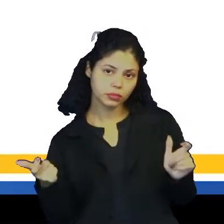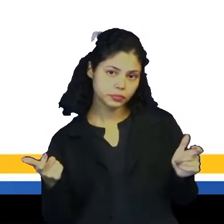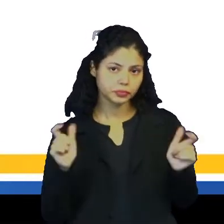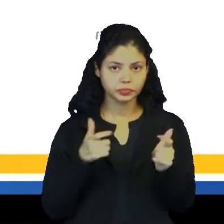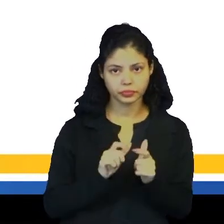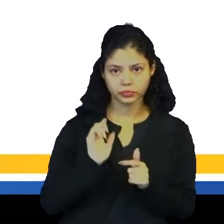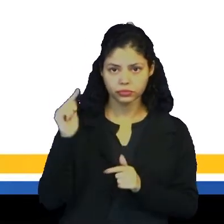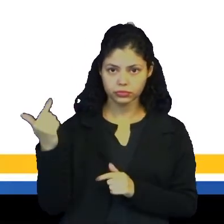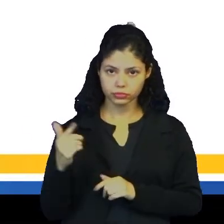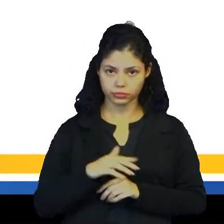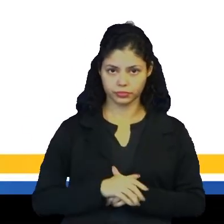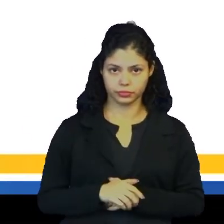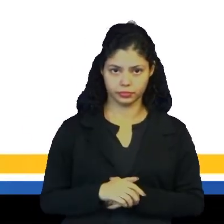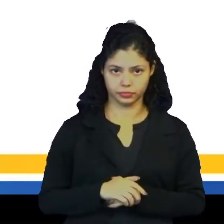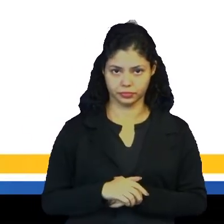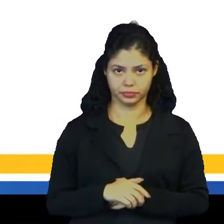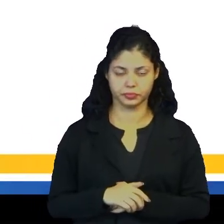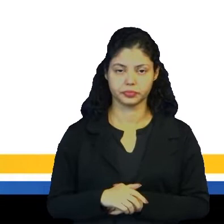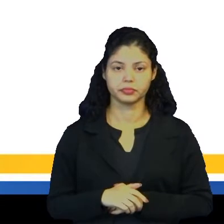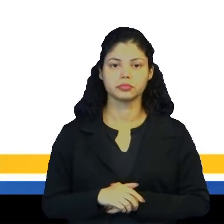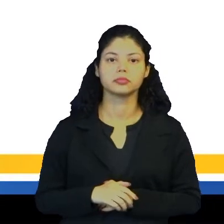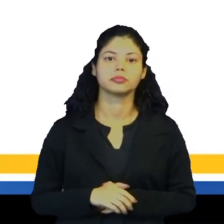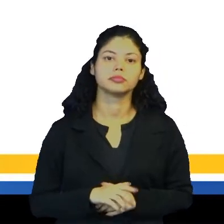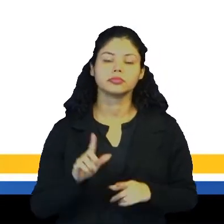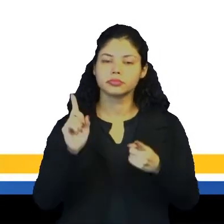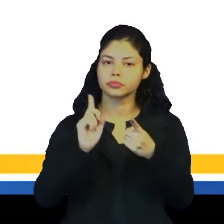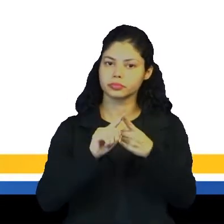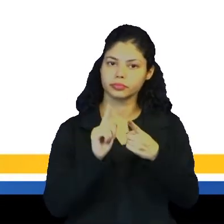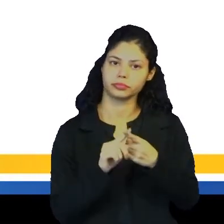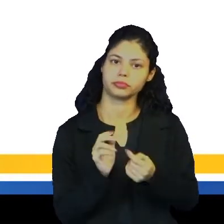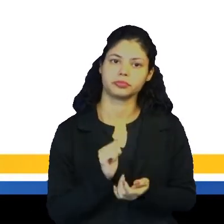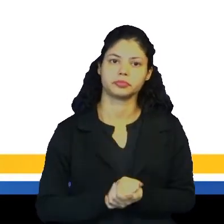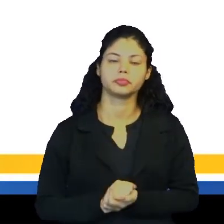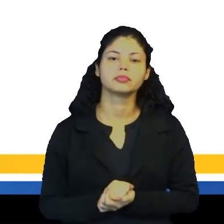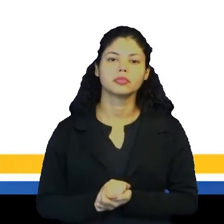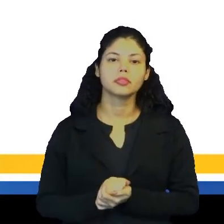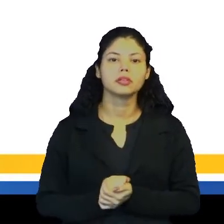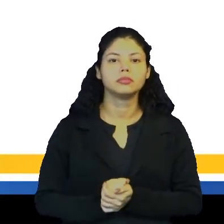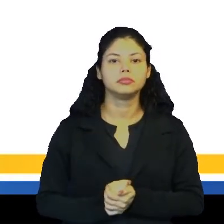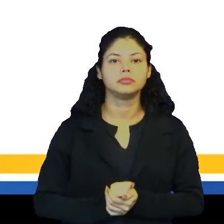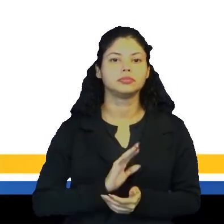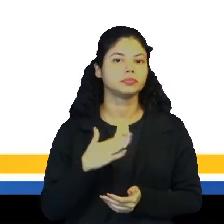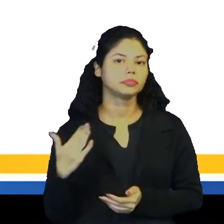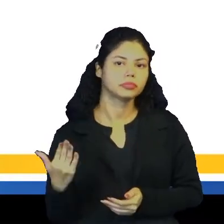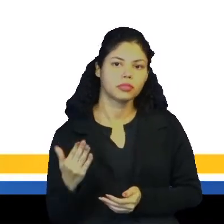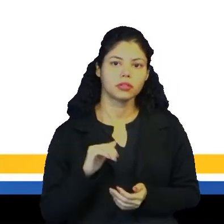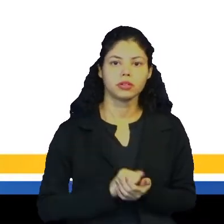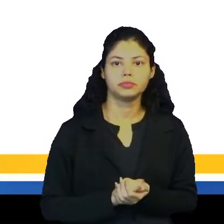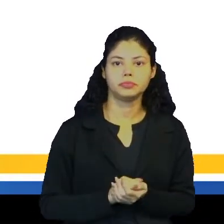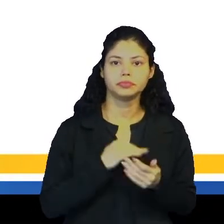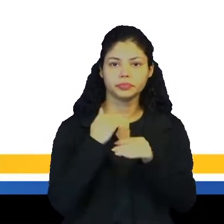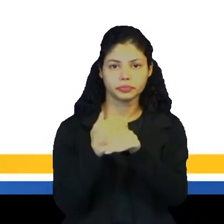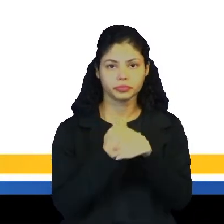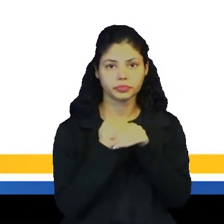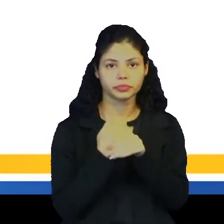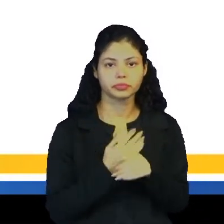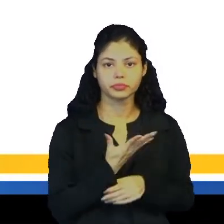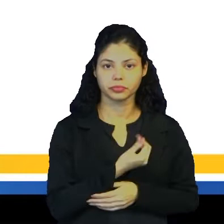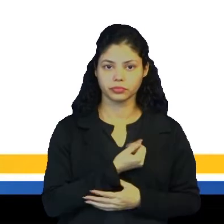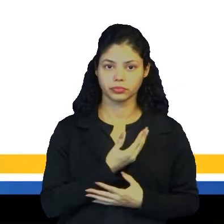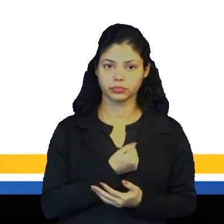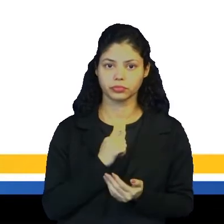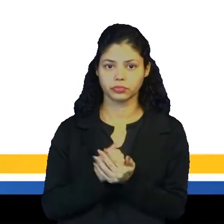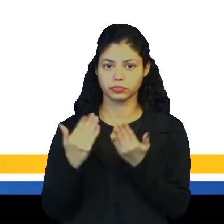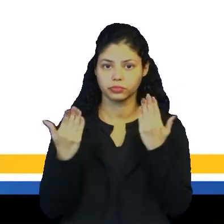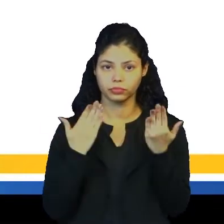ou menor que a outra. Primeira situação. Quando os denominadores são iguais,